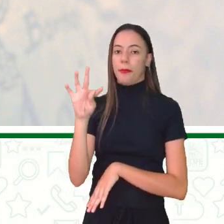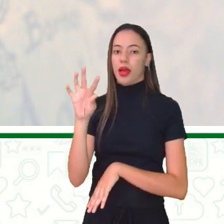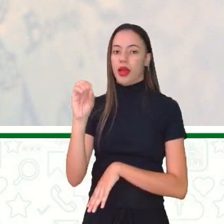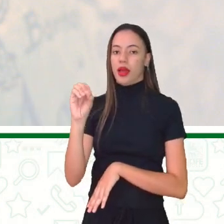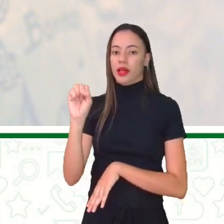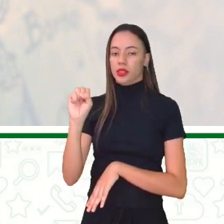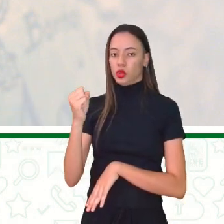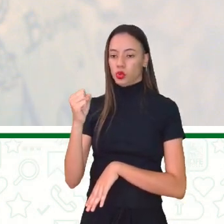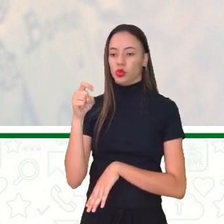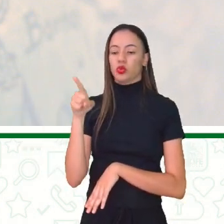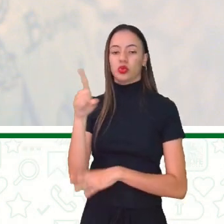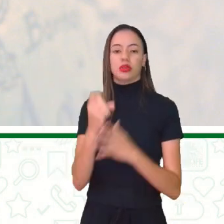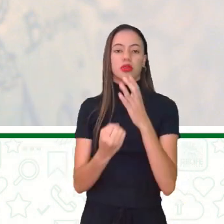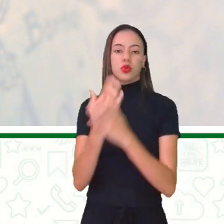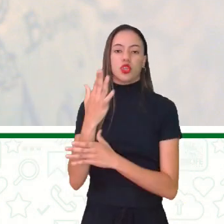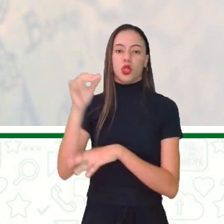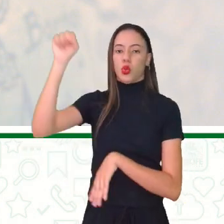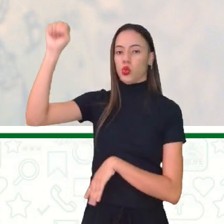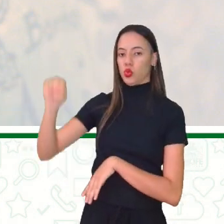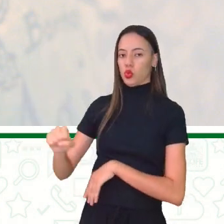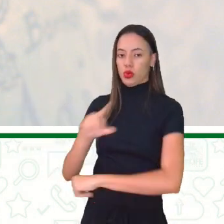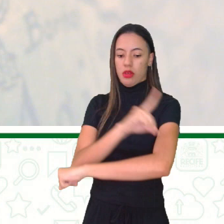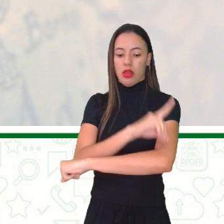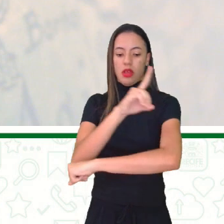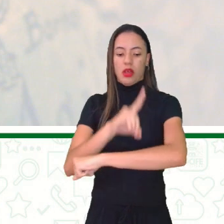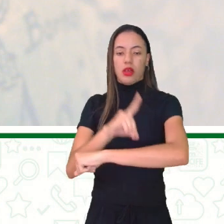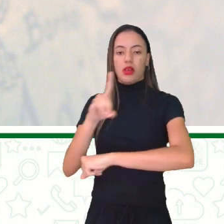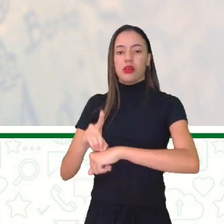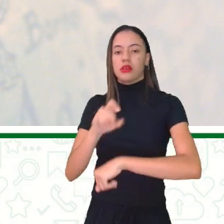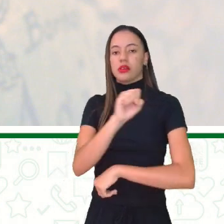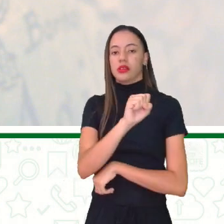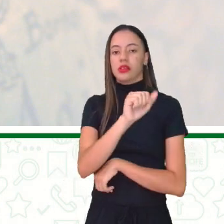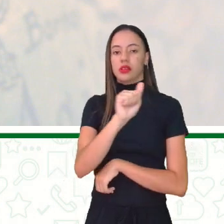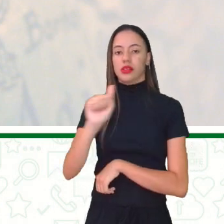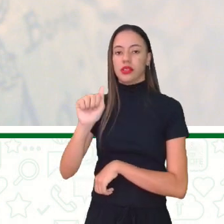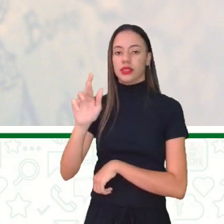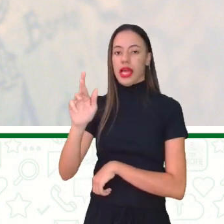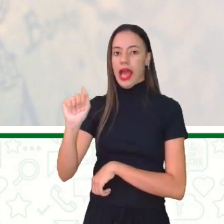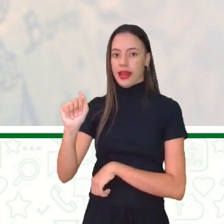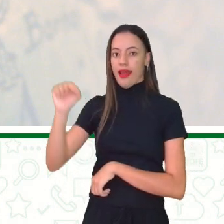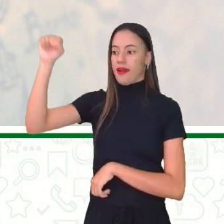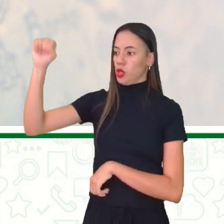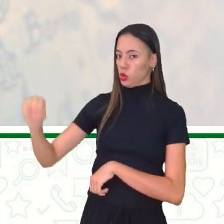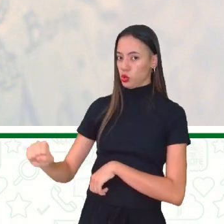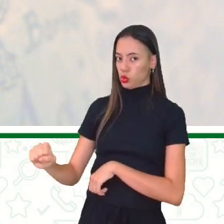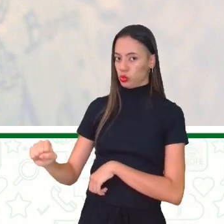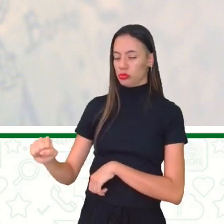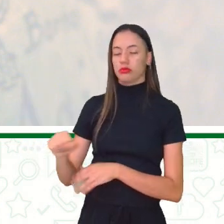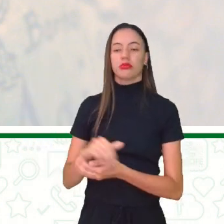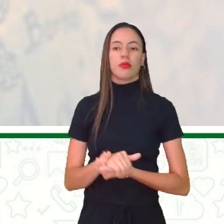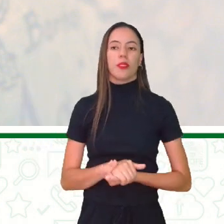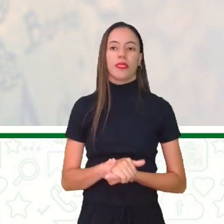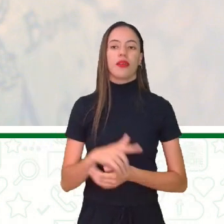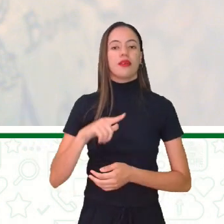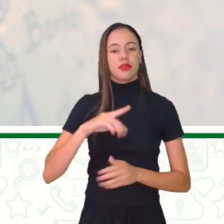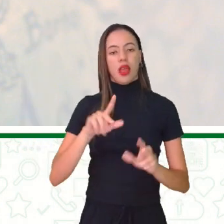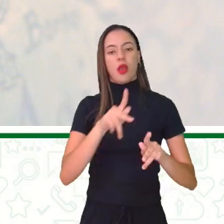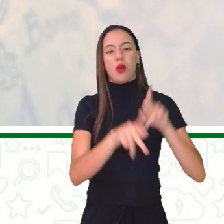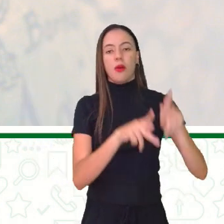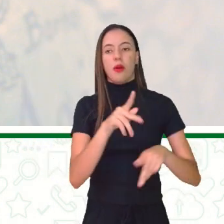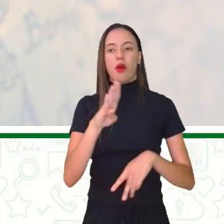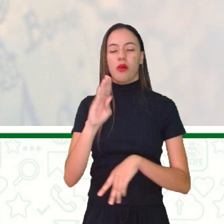do sul do deserto do Saara. Você tem o deserto do Saara, então a parte sul do deserto, né, ali a gente tem os bantos,